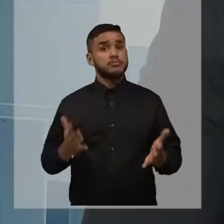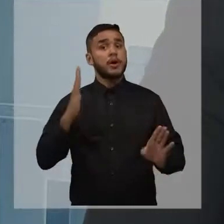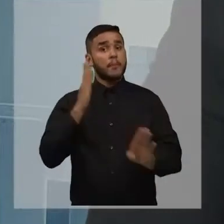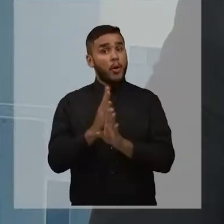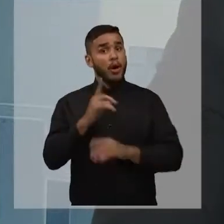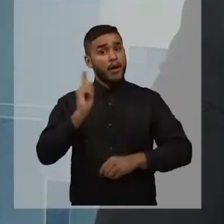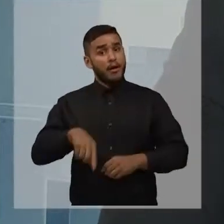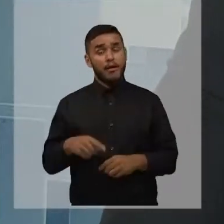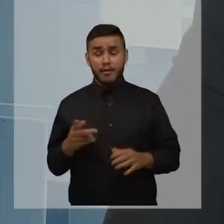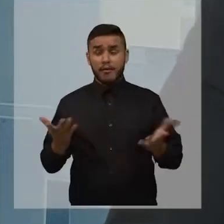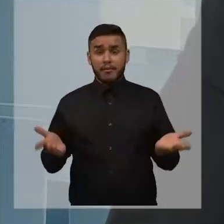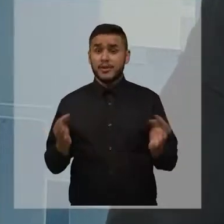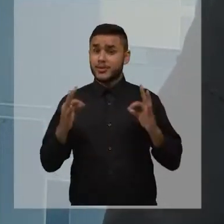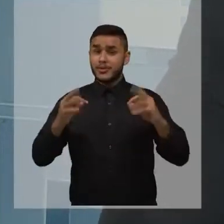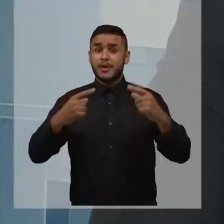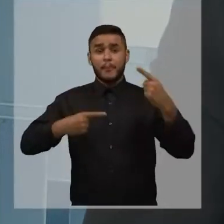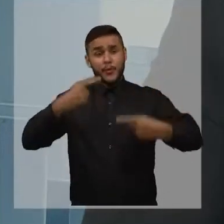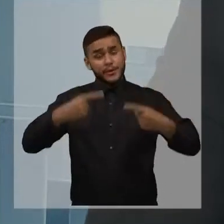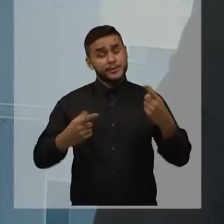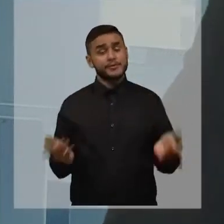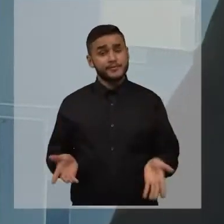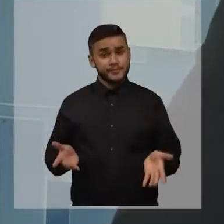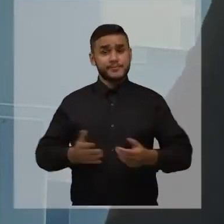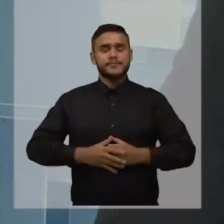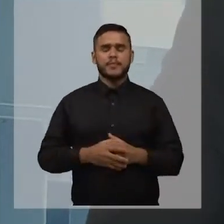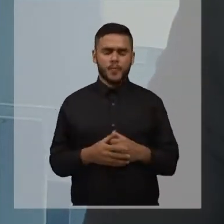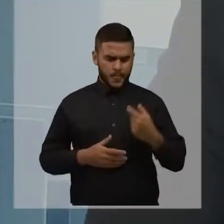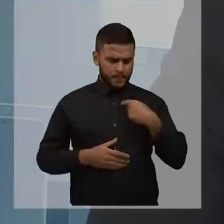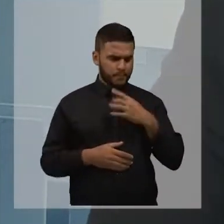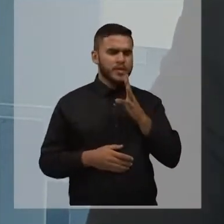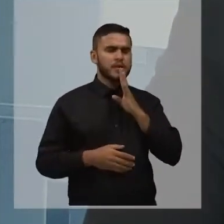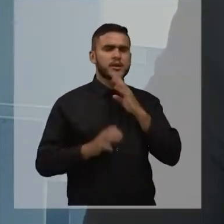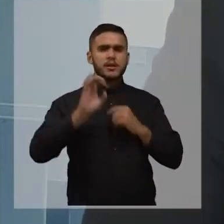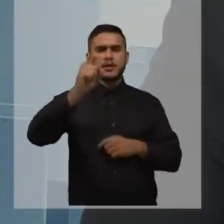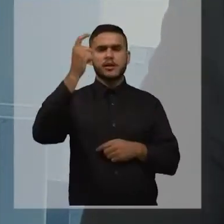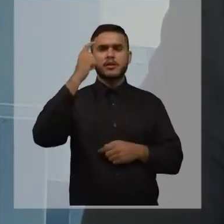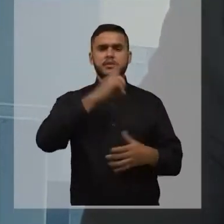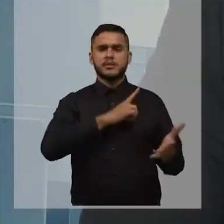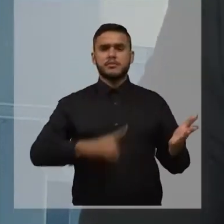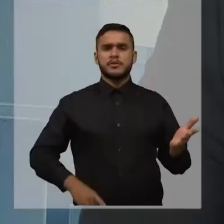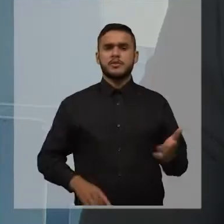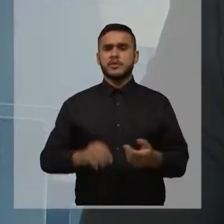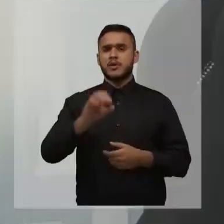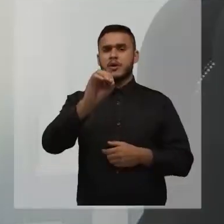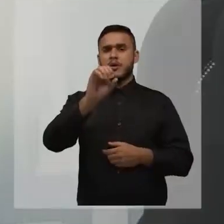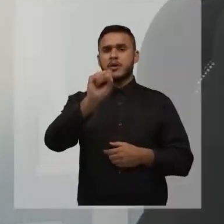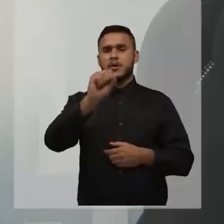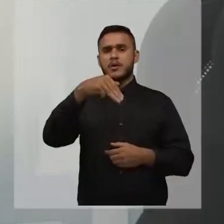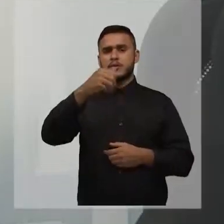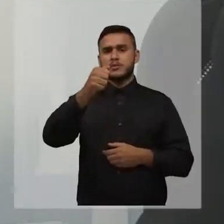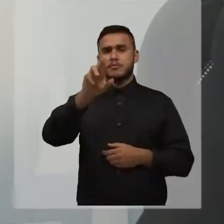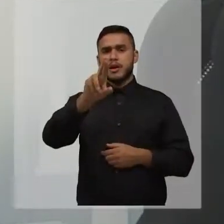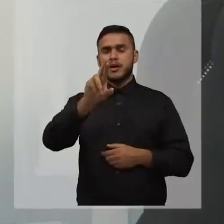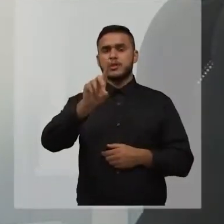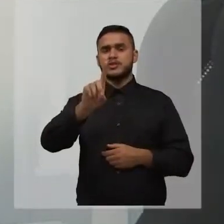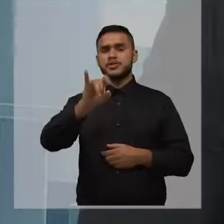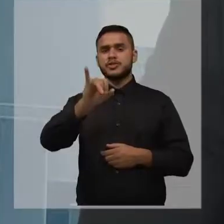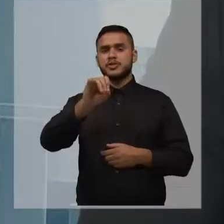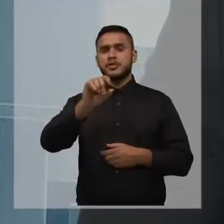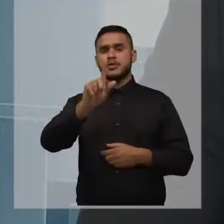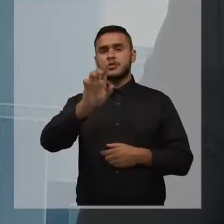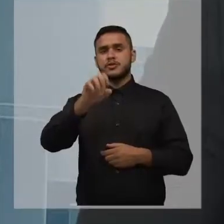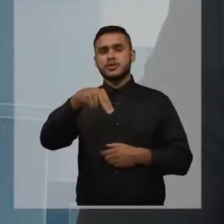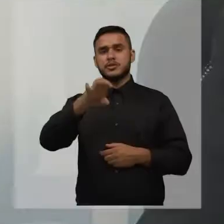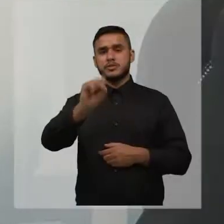Então, eu estava conversando com o ex-deputado Osmar Diógenes, você conhece demais, Osmar Diógenes, grande